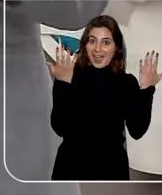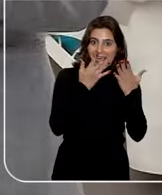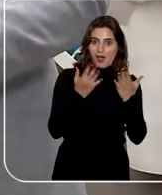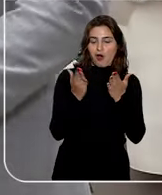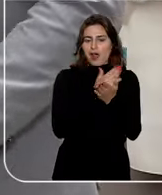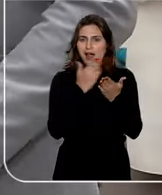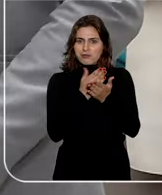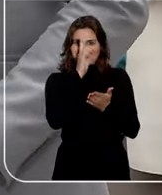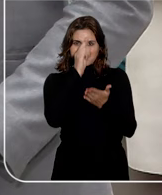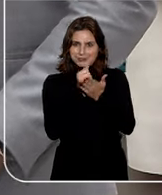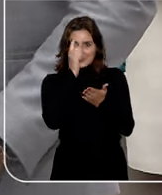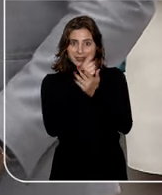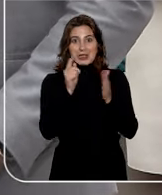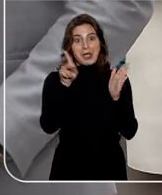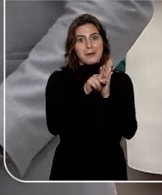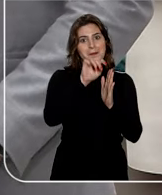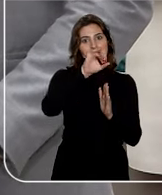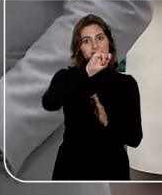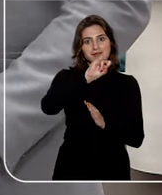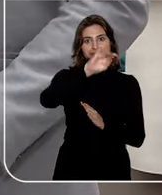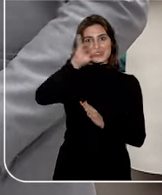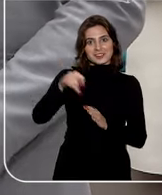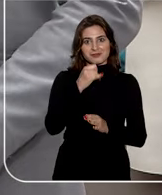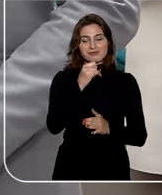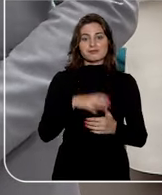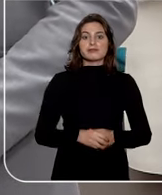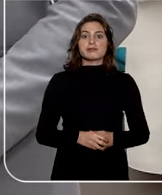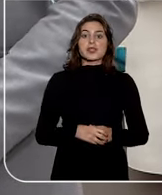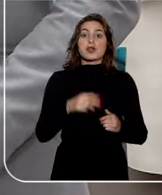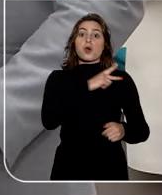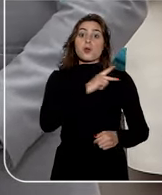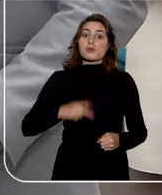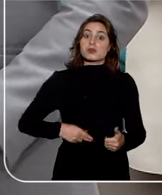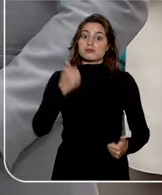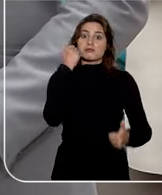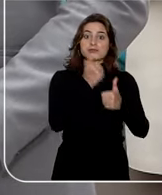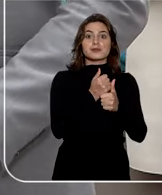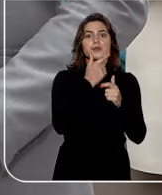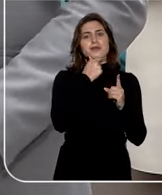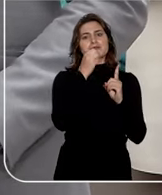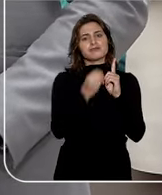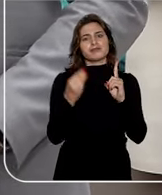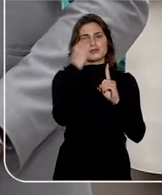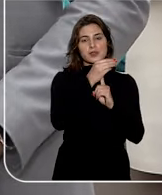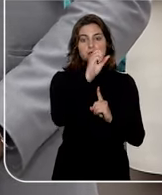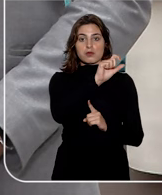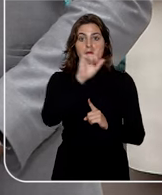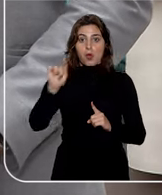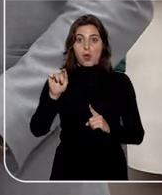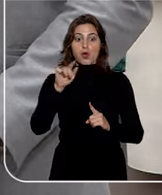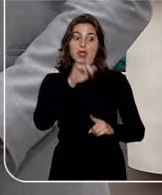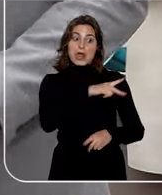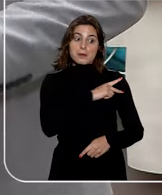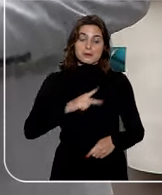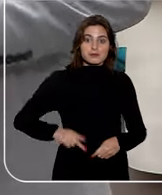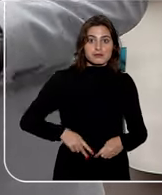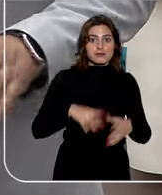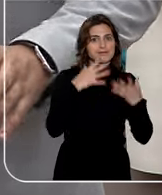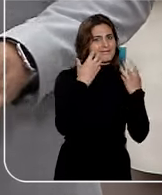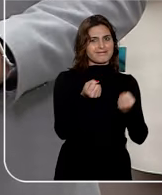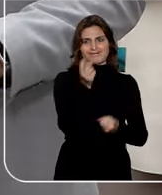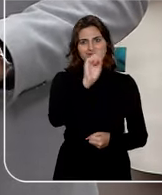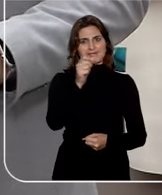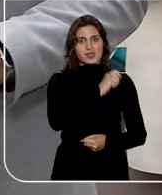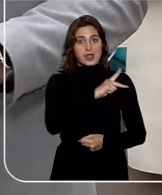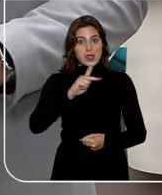Olá, conheça algumas das recentes decisões do STJ. O vice-presidente ministro Og Fernandes, no exercício da presidência, negou